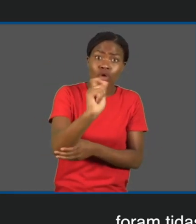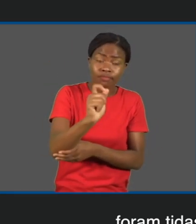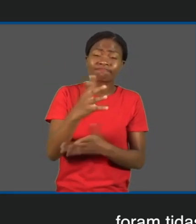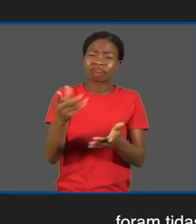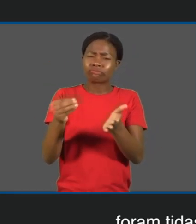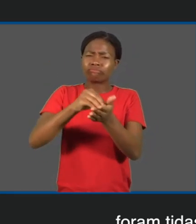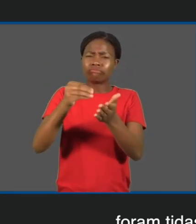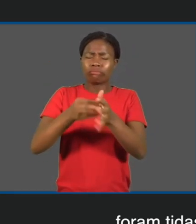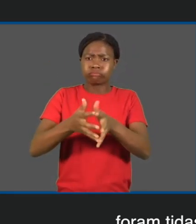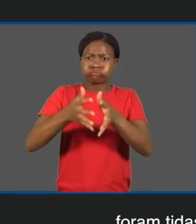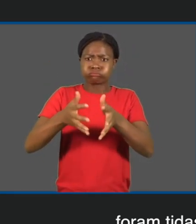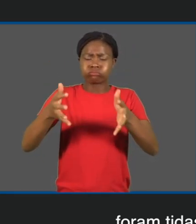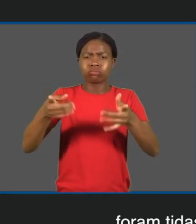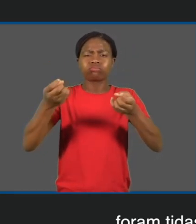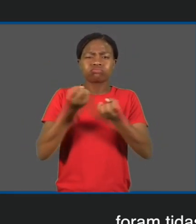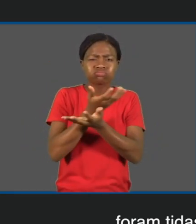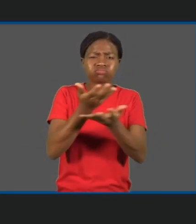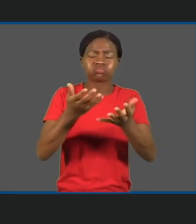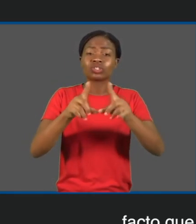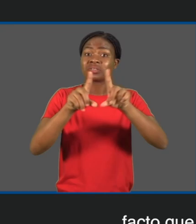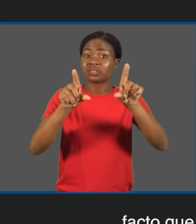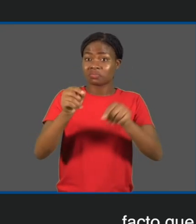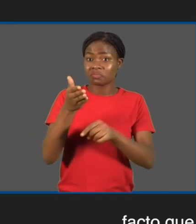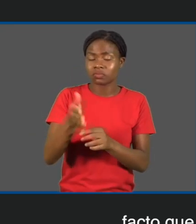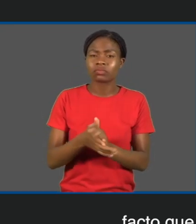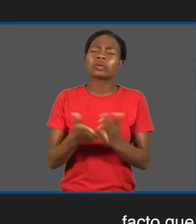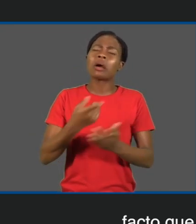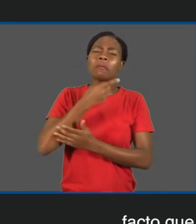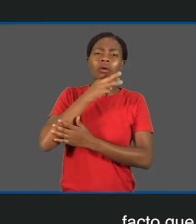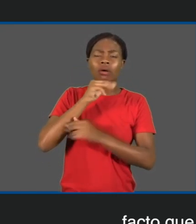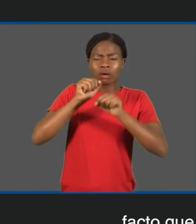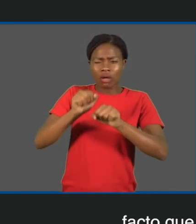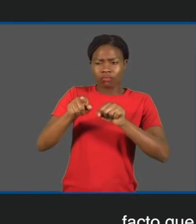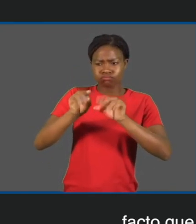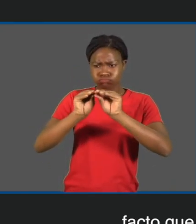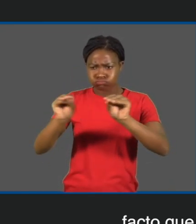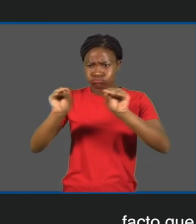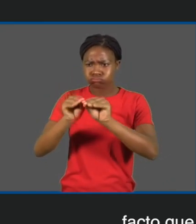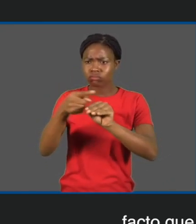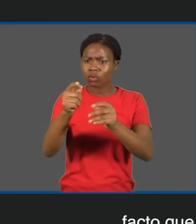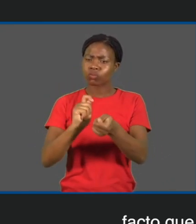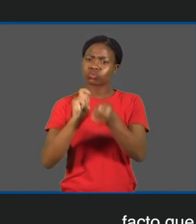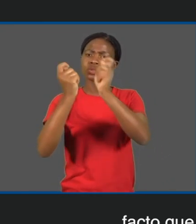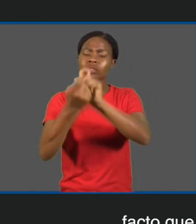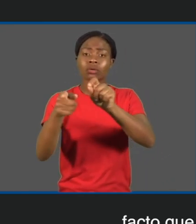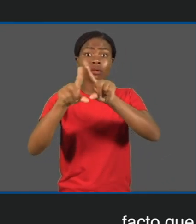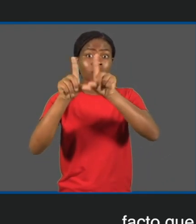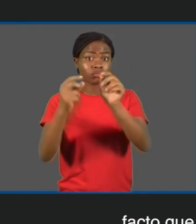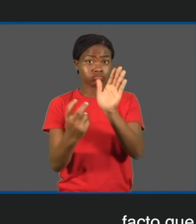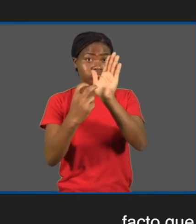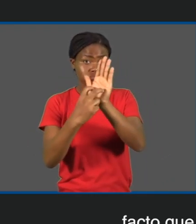de amigos colegas de escola fato que pode aumentar o risco de circulação de informação